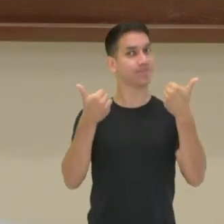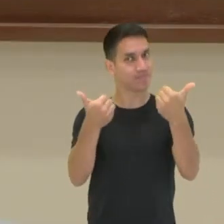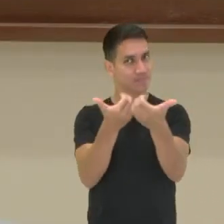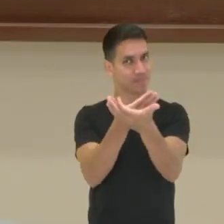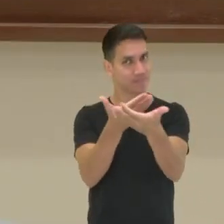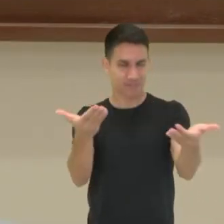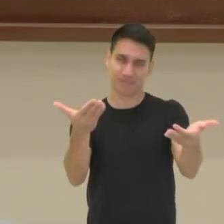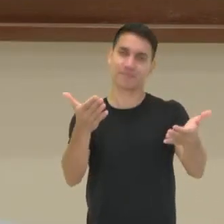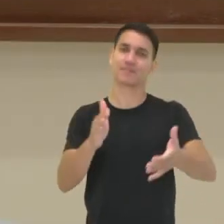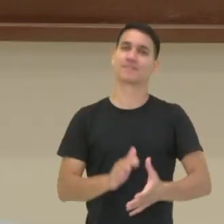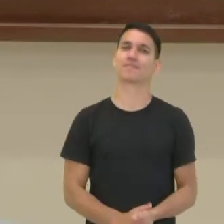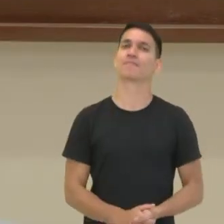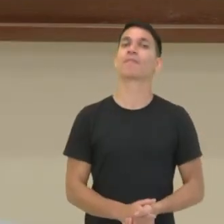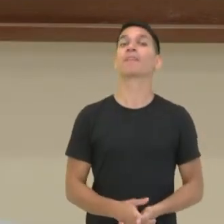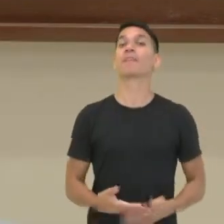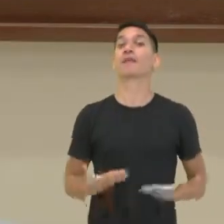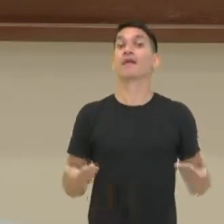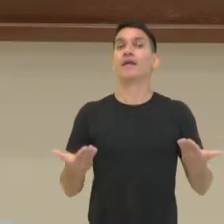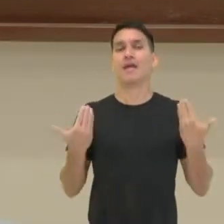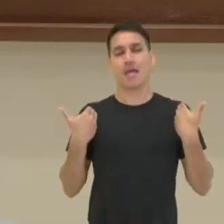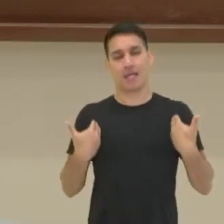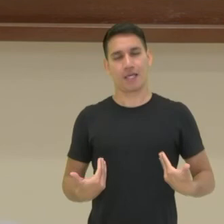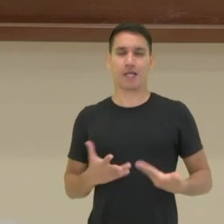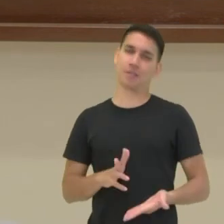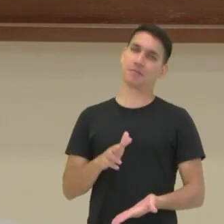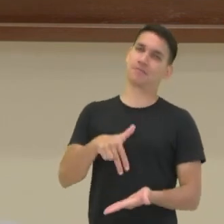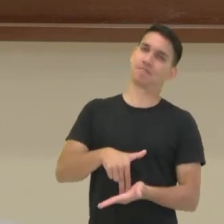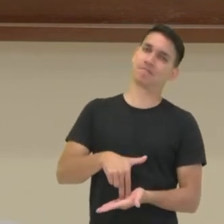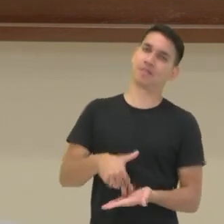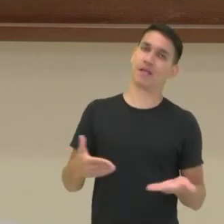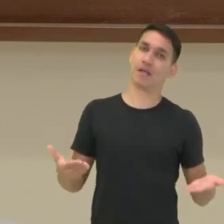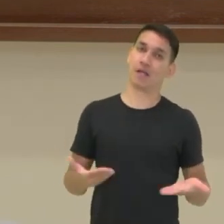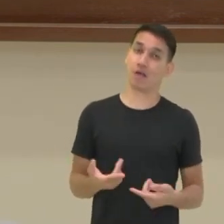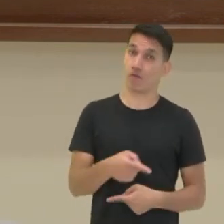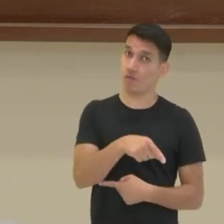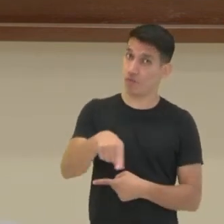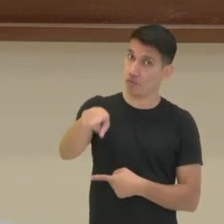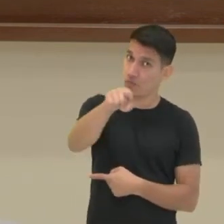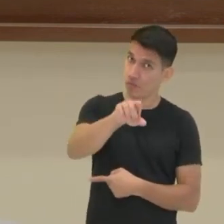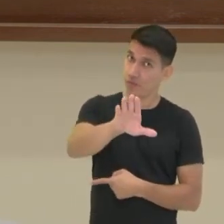minhas queridas. Eu vou ficando por aqui,